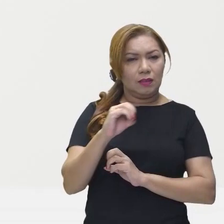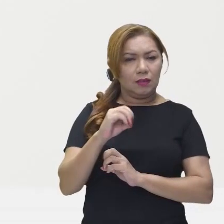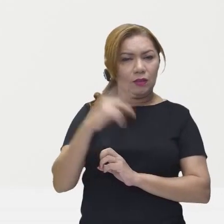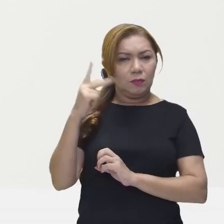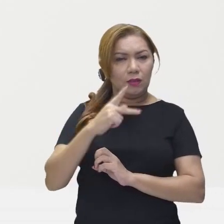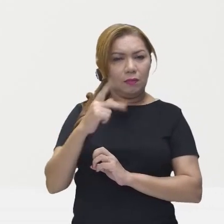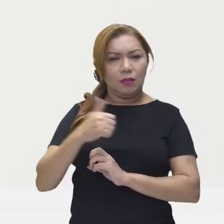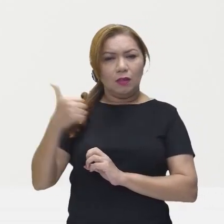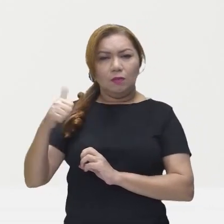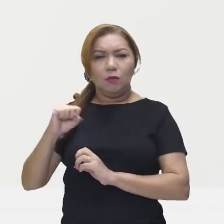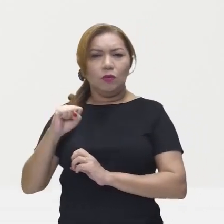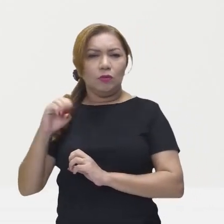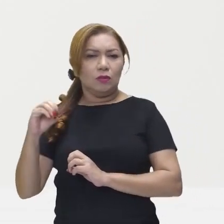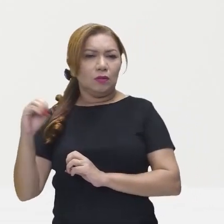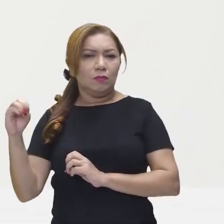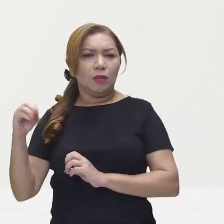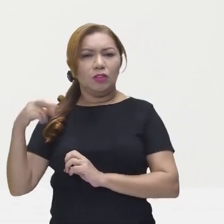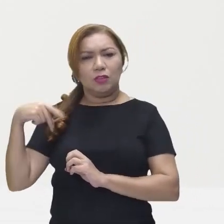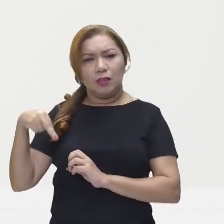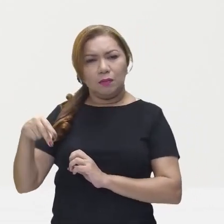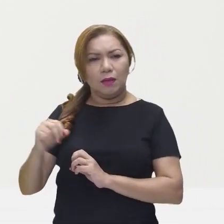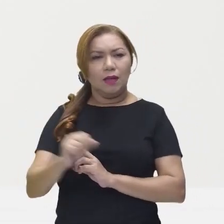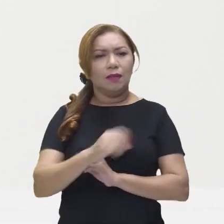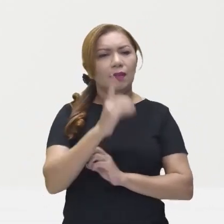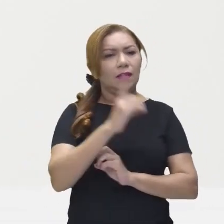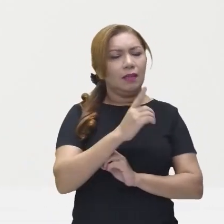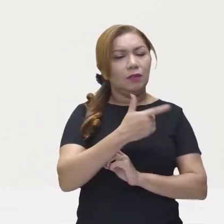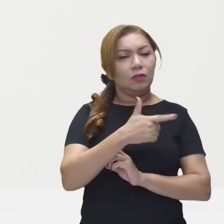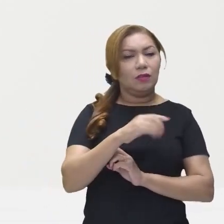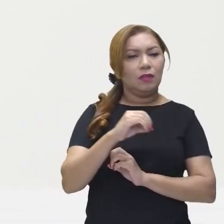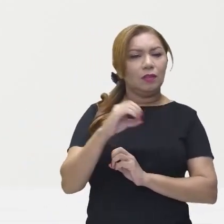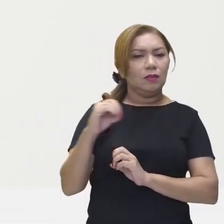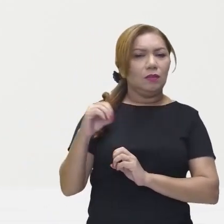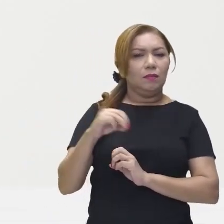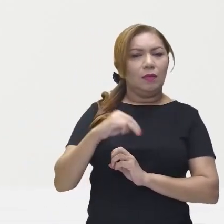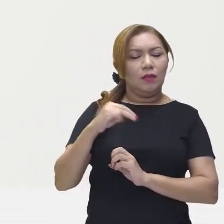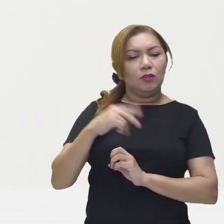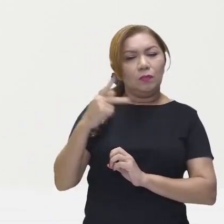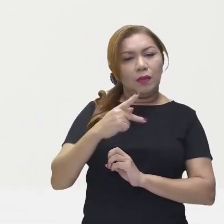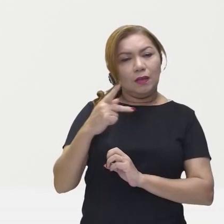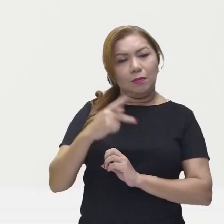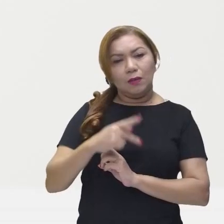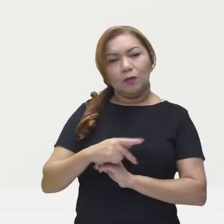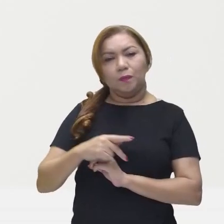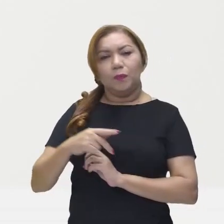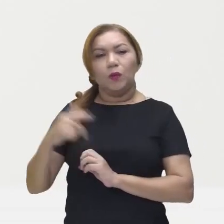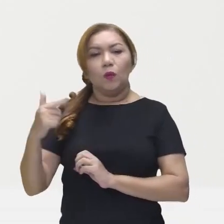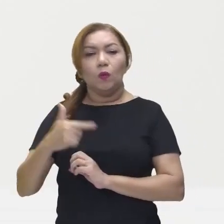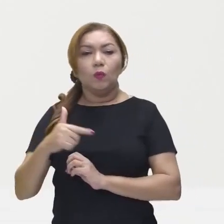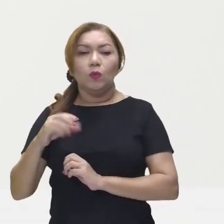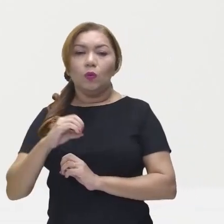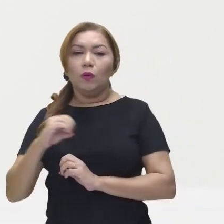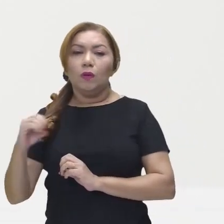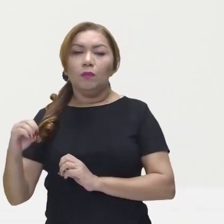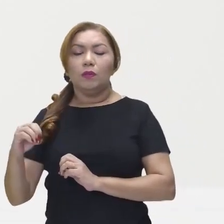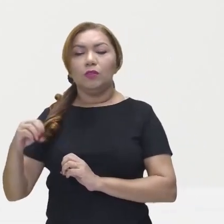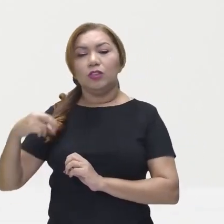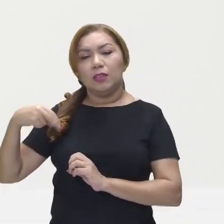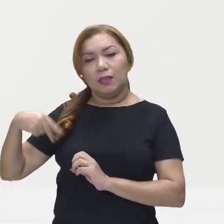1.800 metros de caminhada. Ou letra D, 200 metros de perímetro e 200 metros